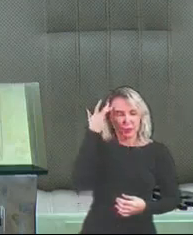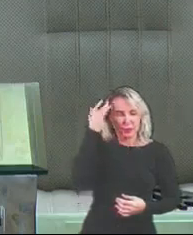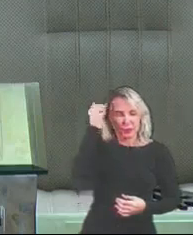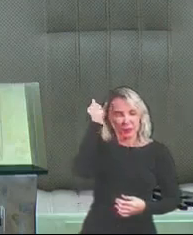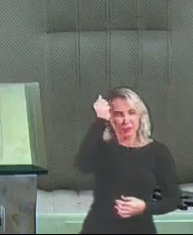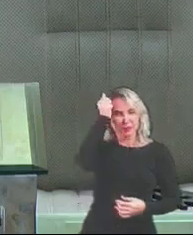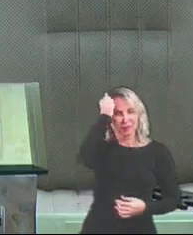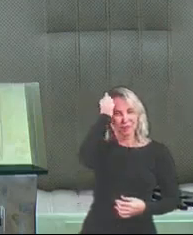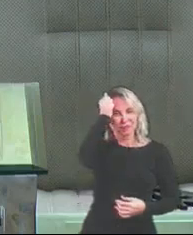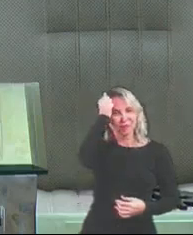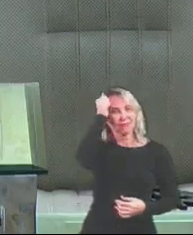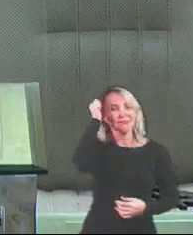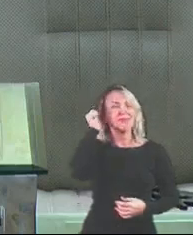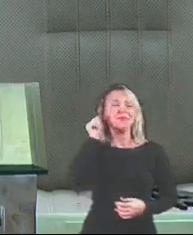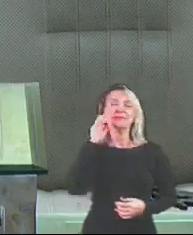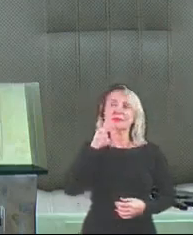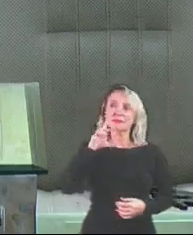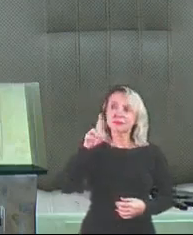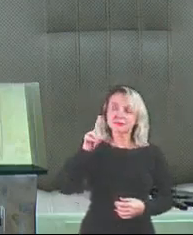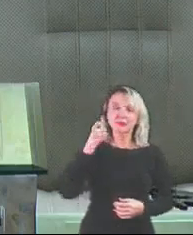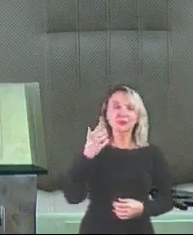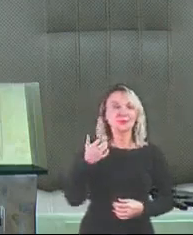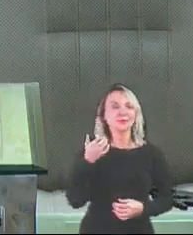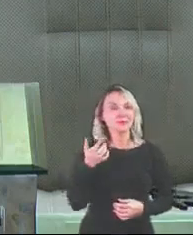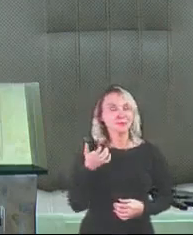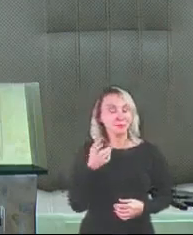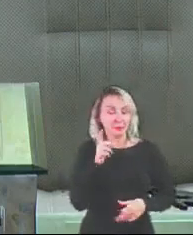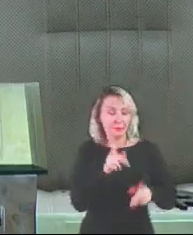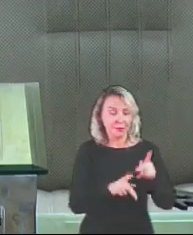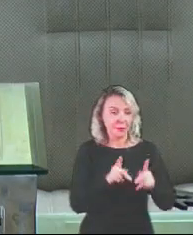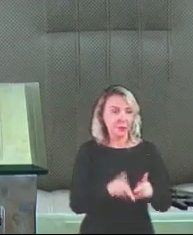O que Deus quer é ouvir a voz do gemido do povo.